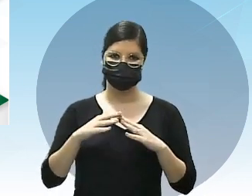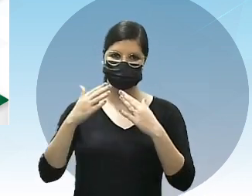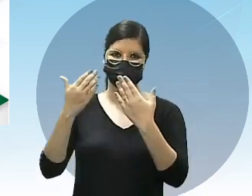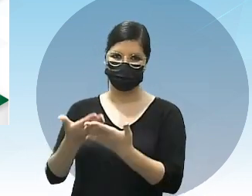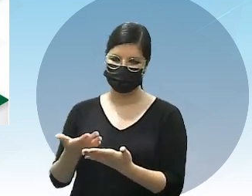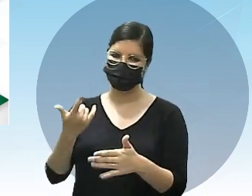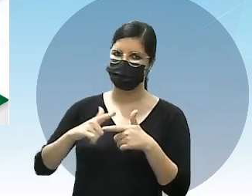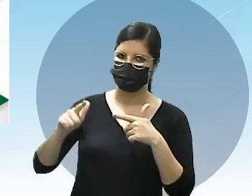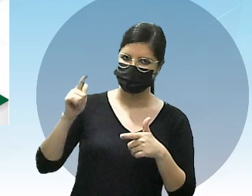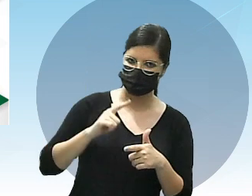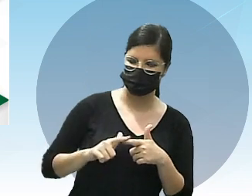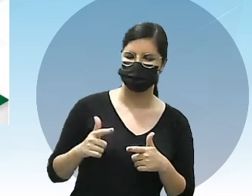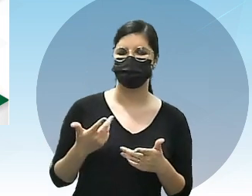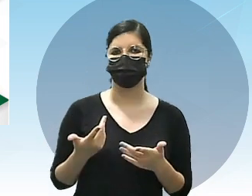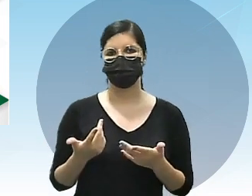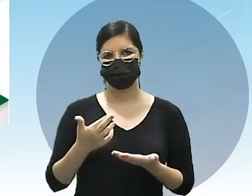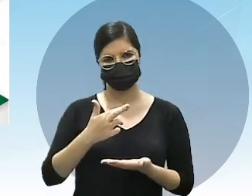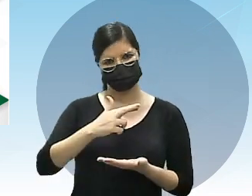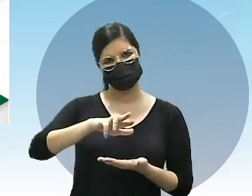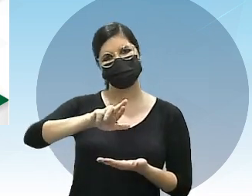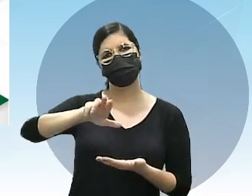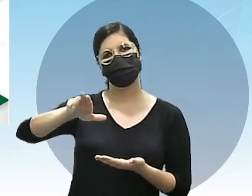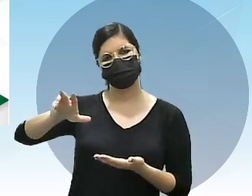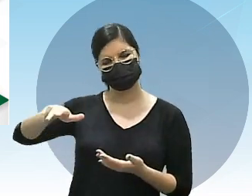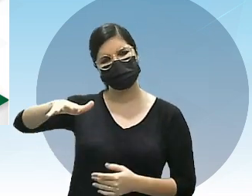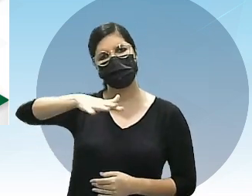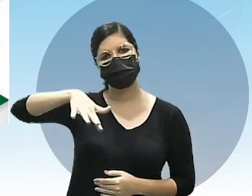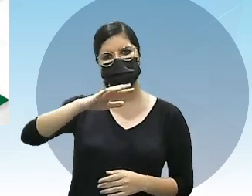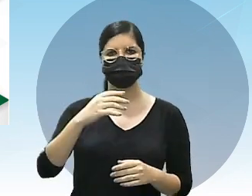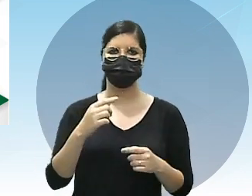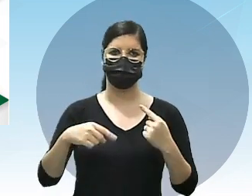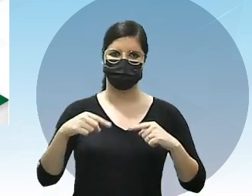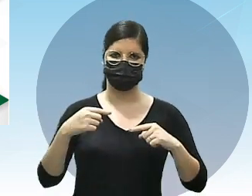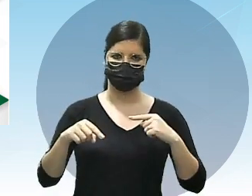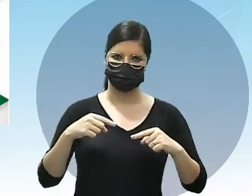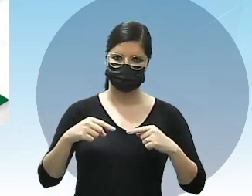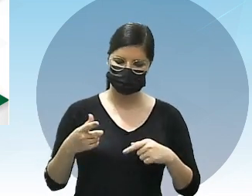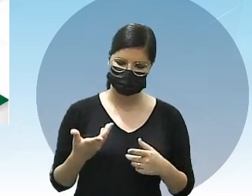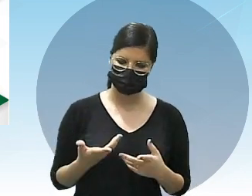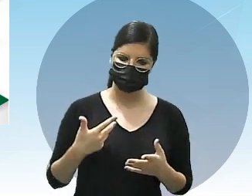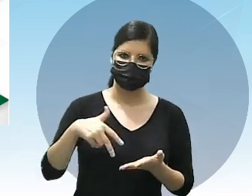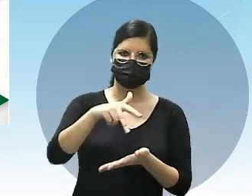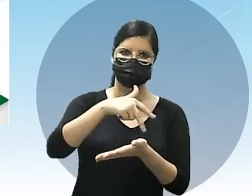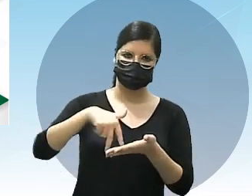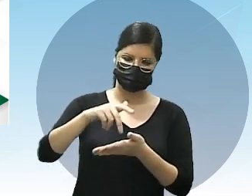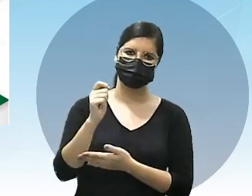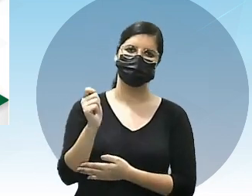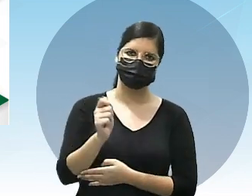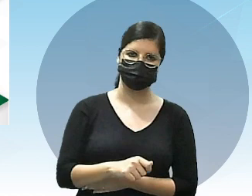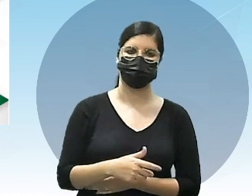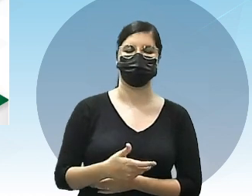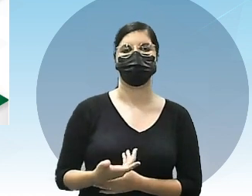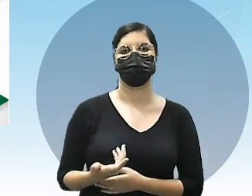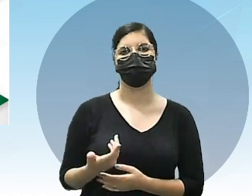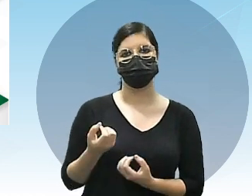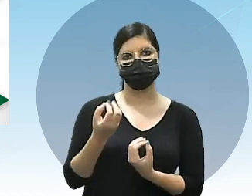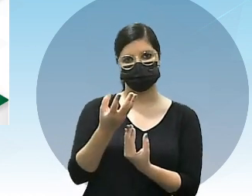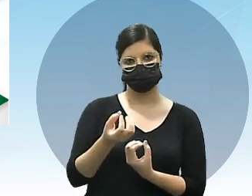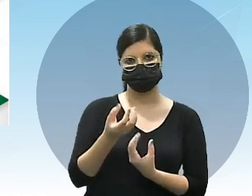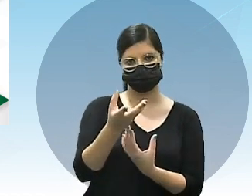nossas escolas em fim o ao cenário político que nós vivemos através da dança tudo isso é possível de ser